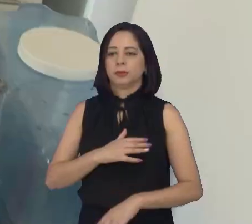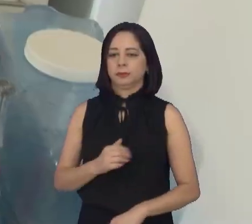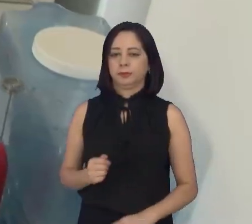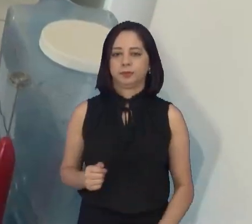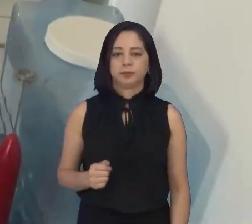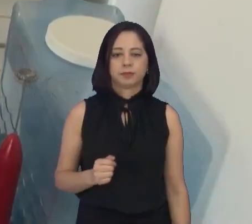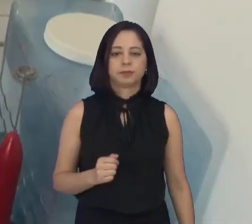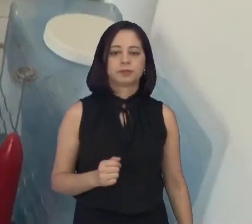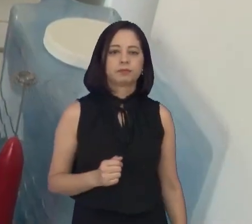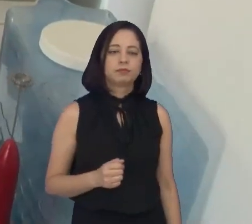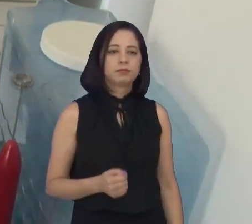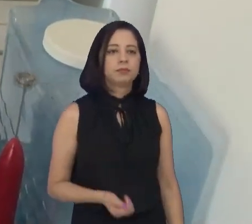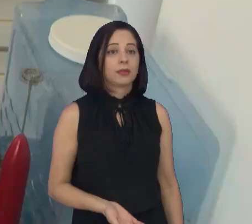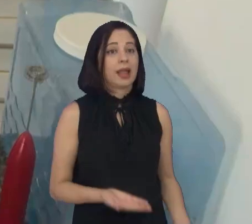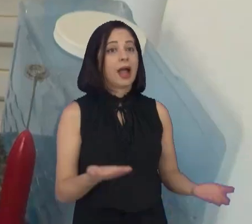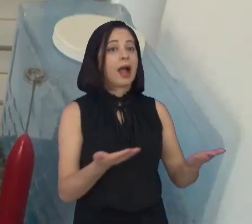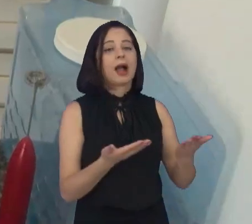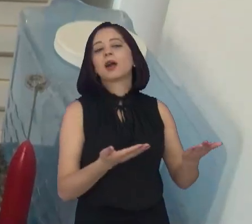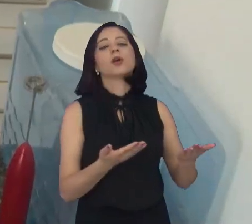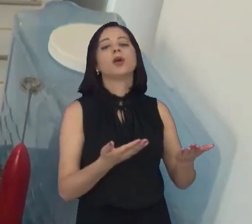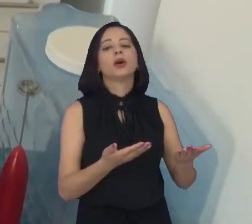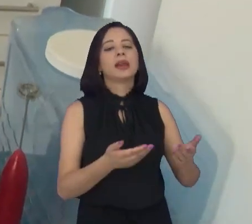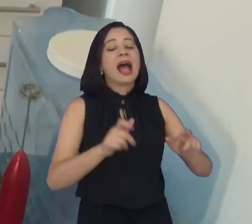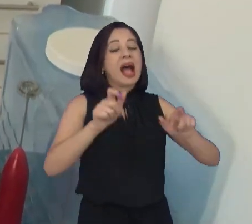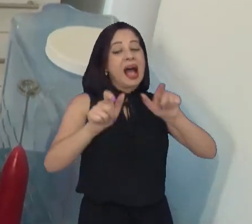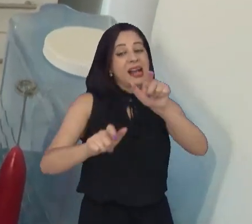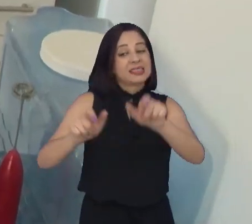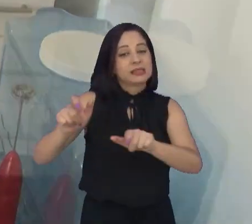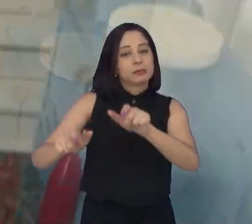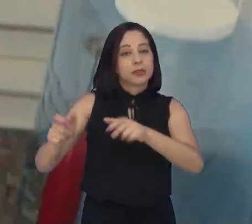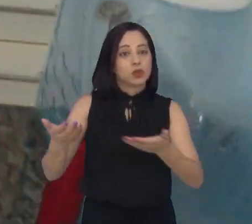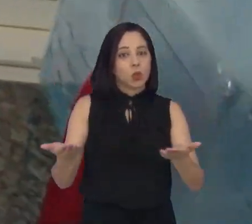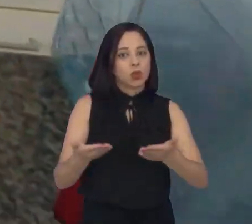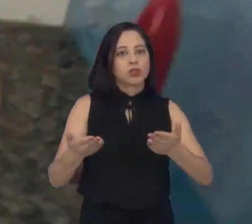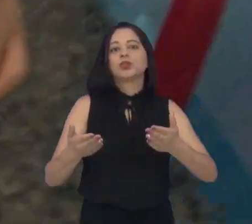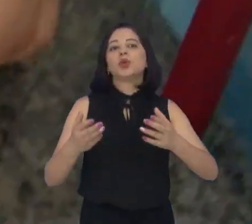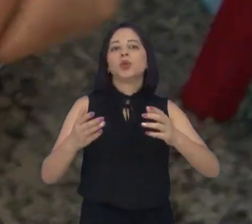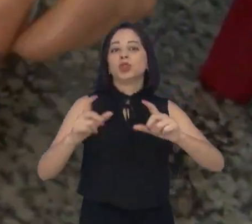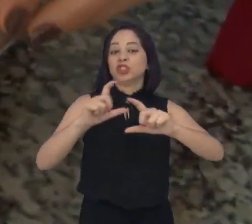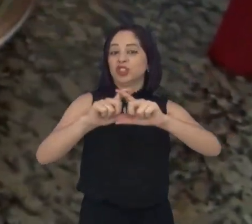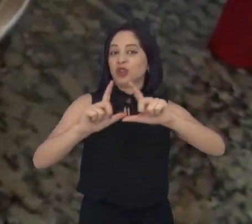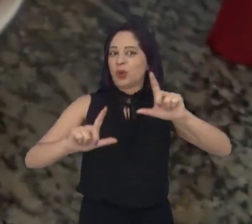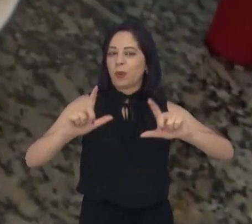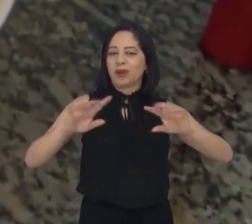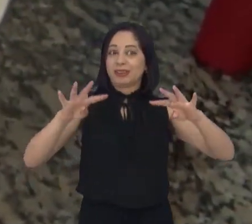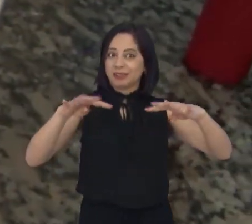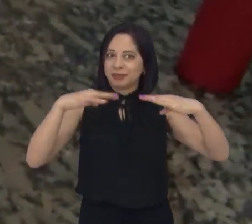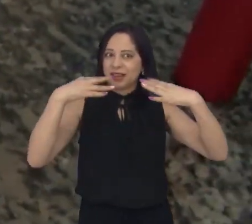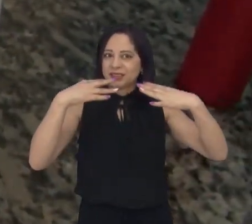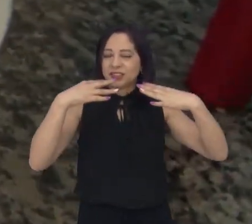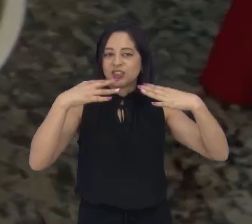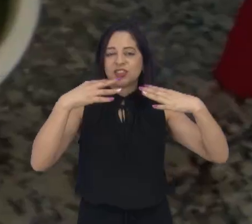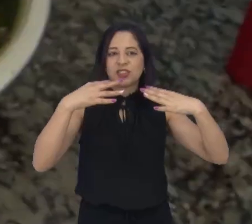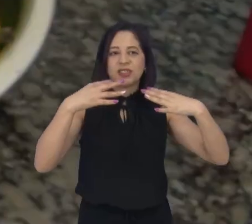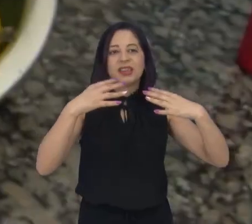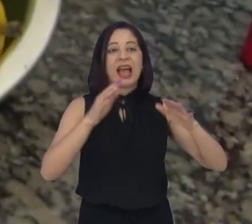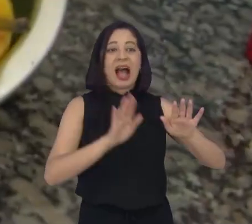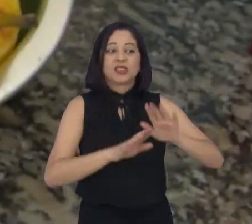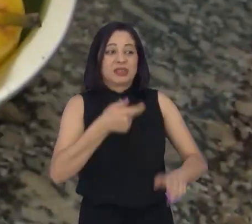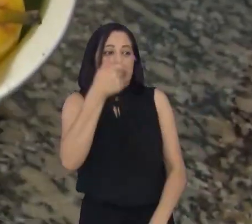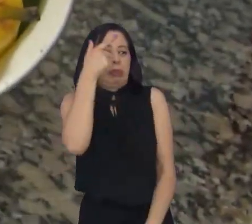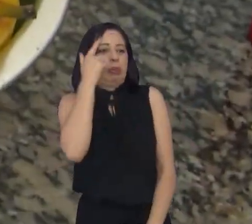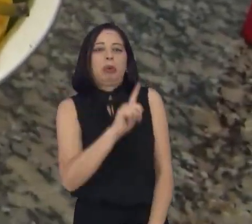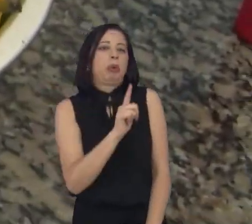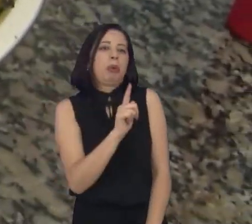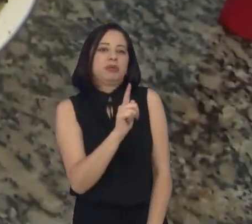favor. E Fernanda, pensando então nas pessoas que estão assistindo a gente, às vezes têm mais dificuldade com isso, são